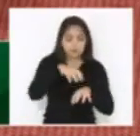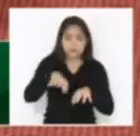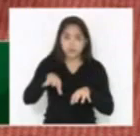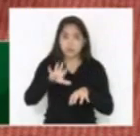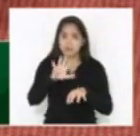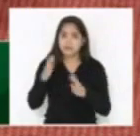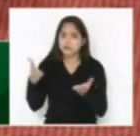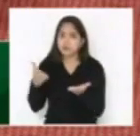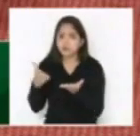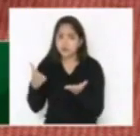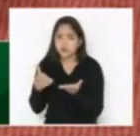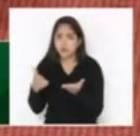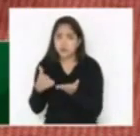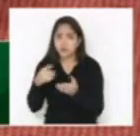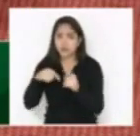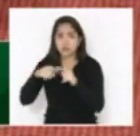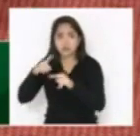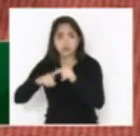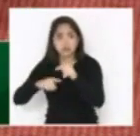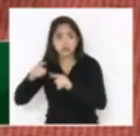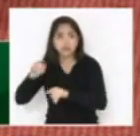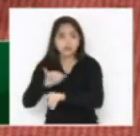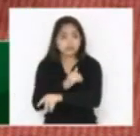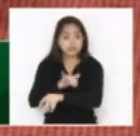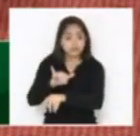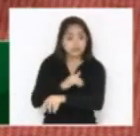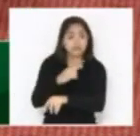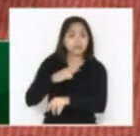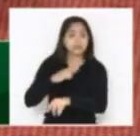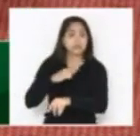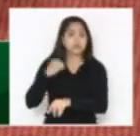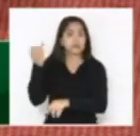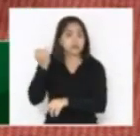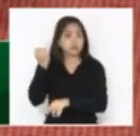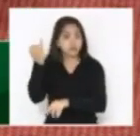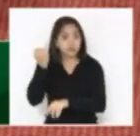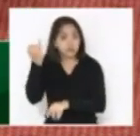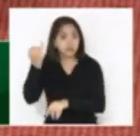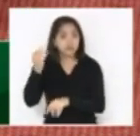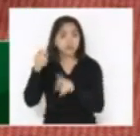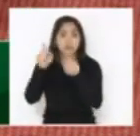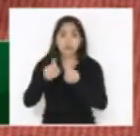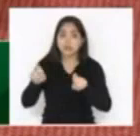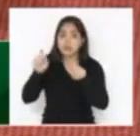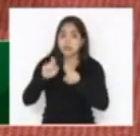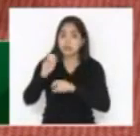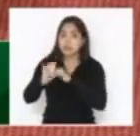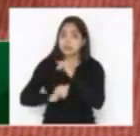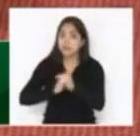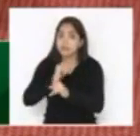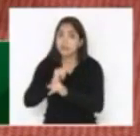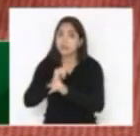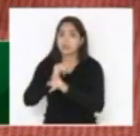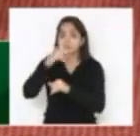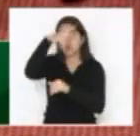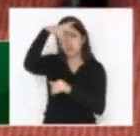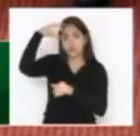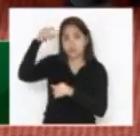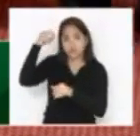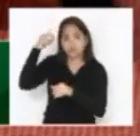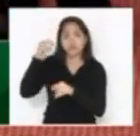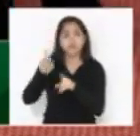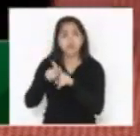gente vê aí as ferramentas que nós temos, que são importantes, são a internet, enfim, as prefeituras também é uma forma